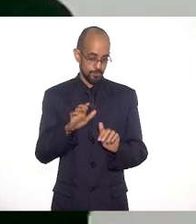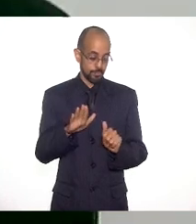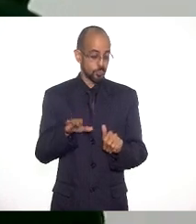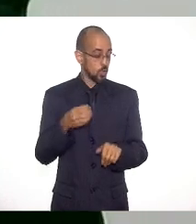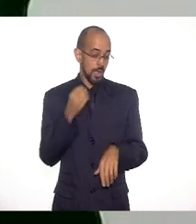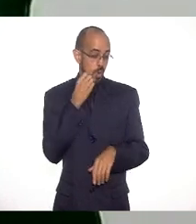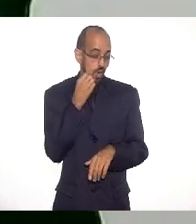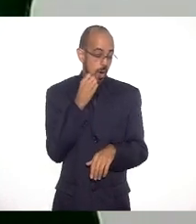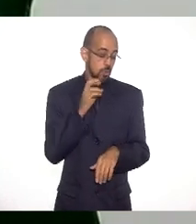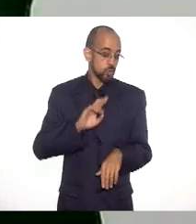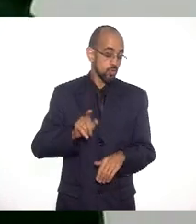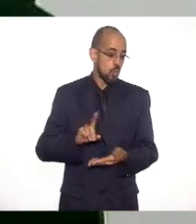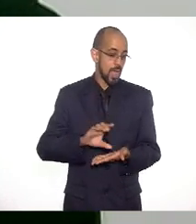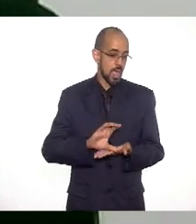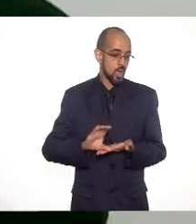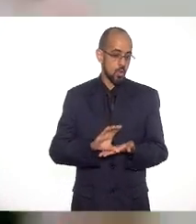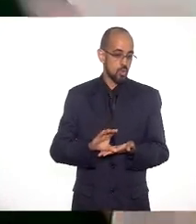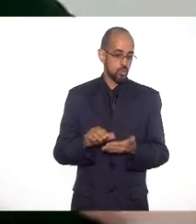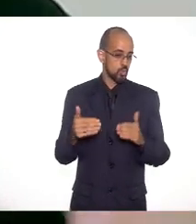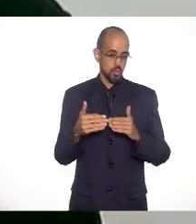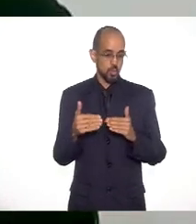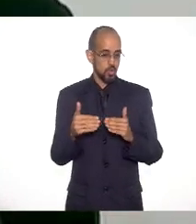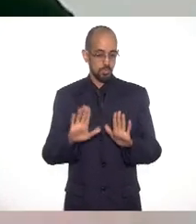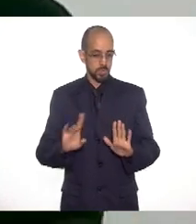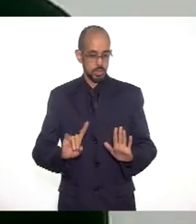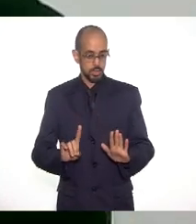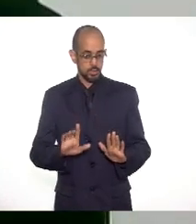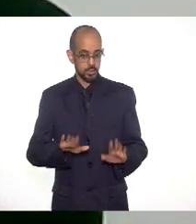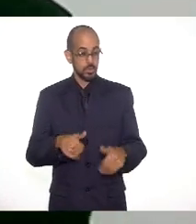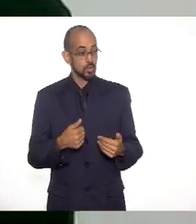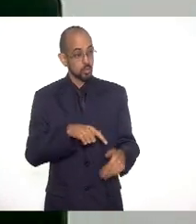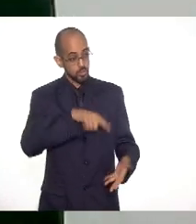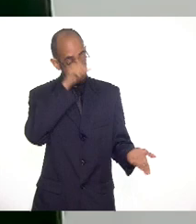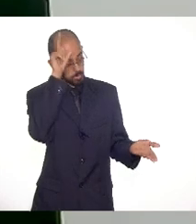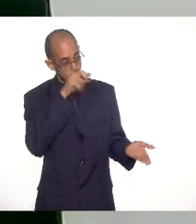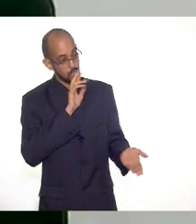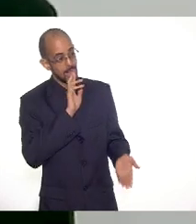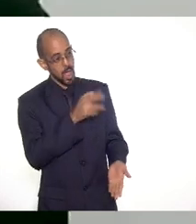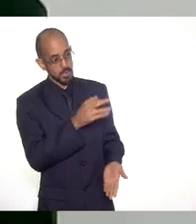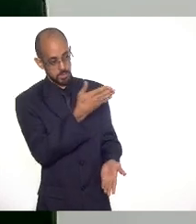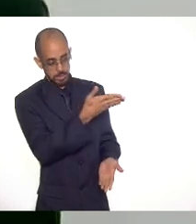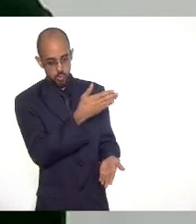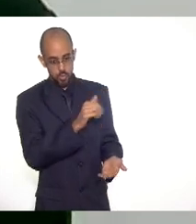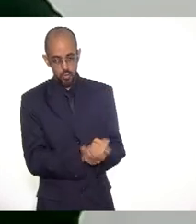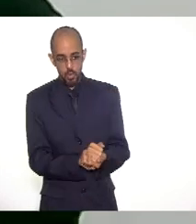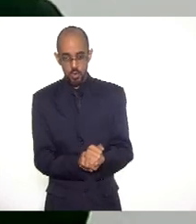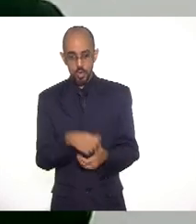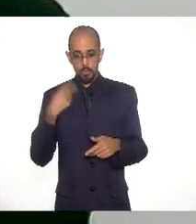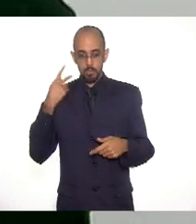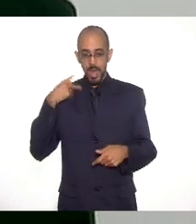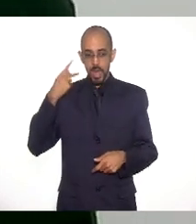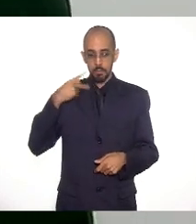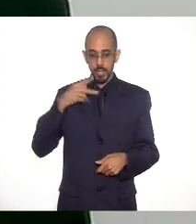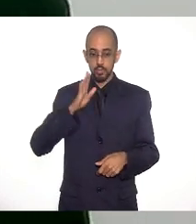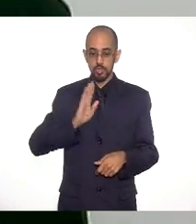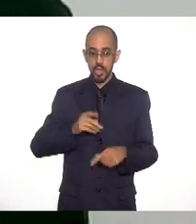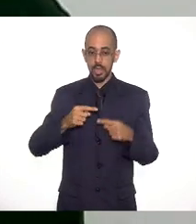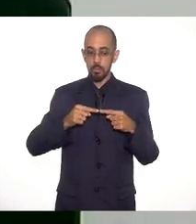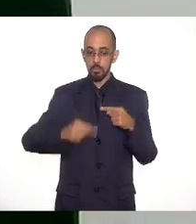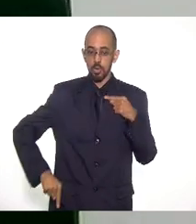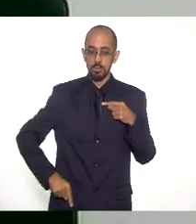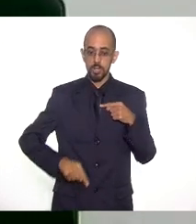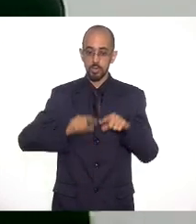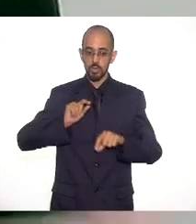Então, esse decreto, deputada Célia, que o deputado Luiz Paulo tem toda a razão, o parlamento já proibiu no sentido de que nós não